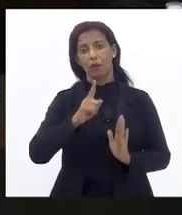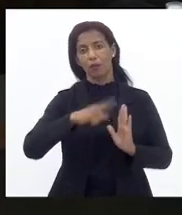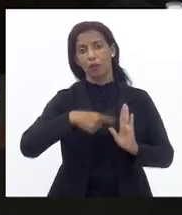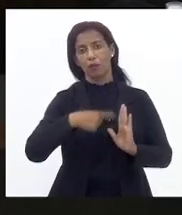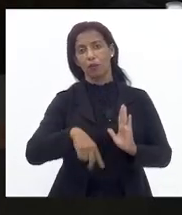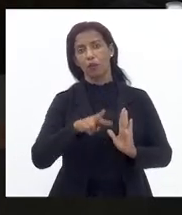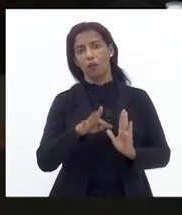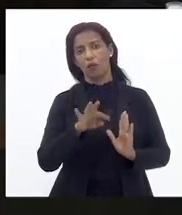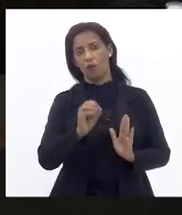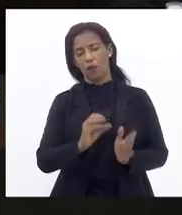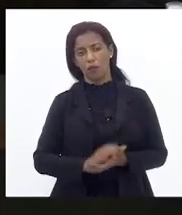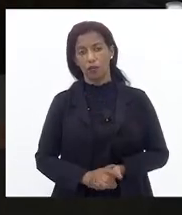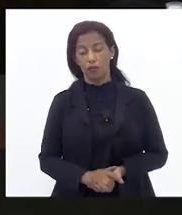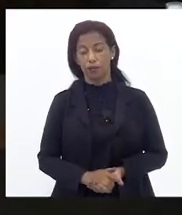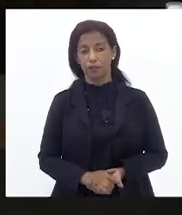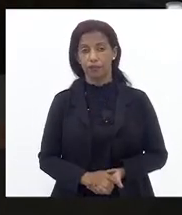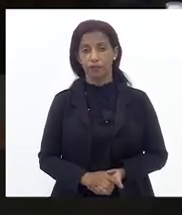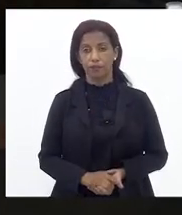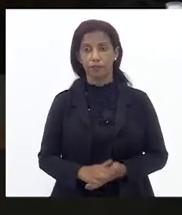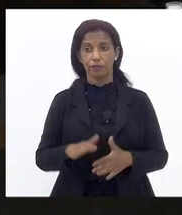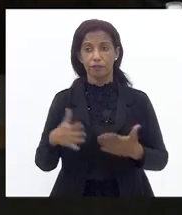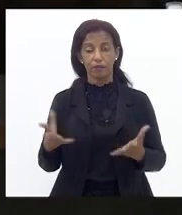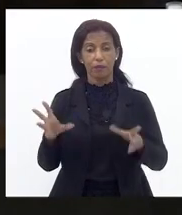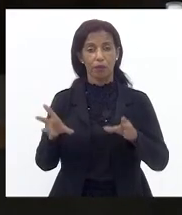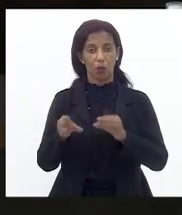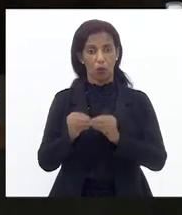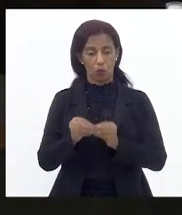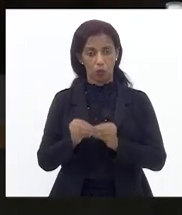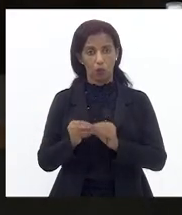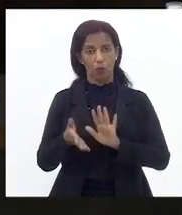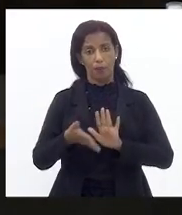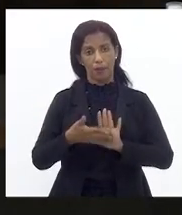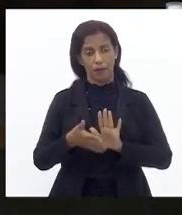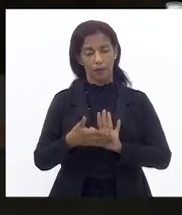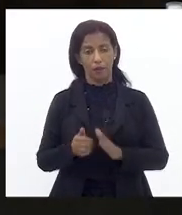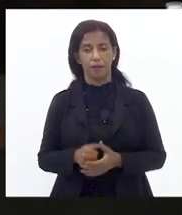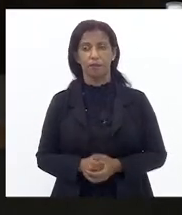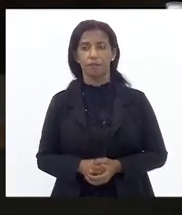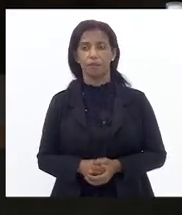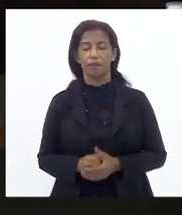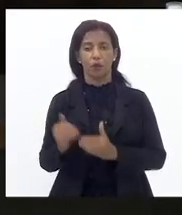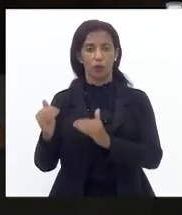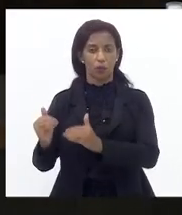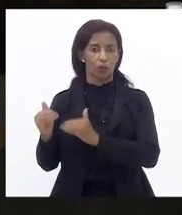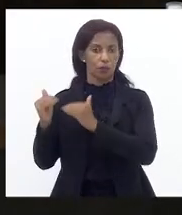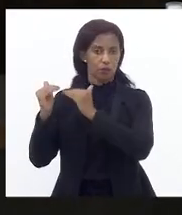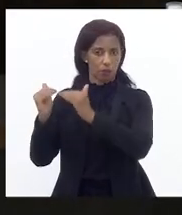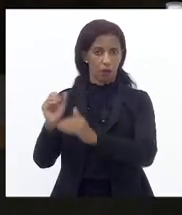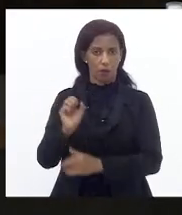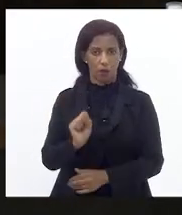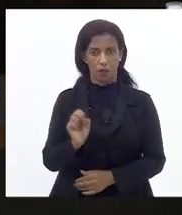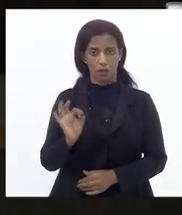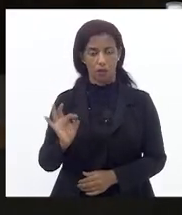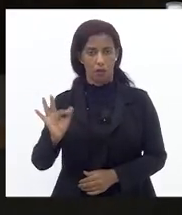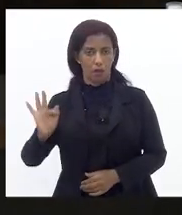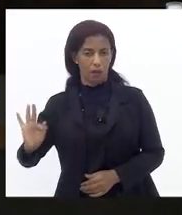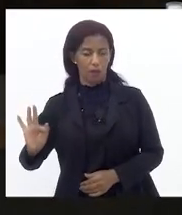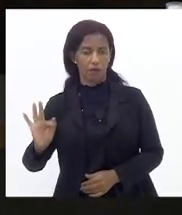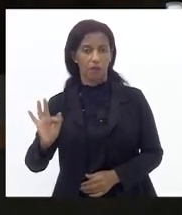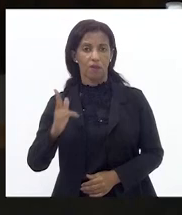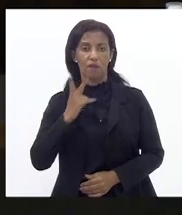veto Oi e aí conclui o parecer o Supremo Tribunal Federal